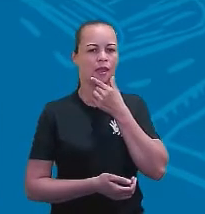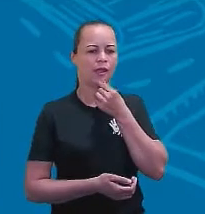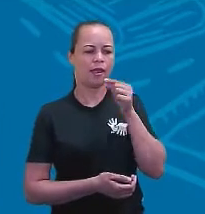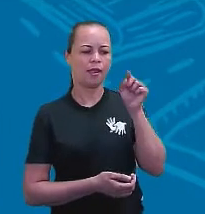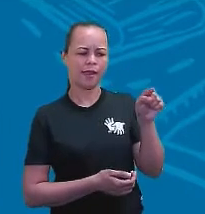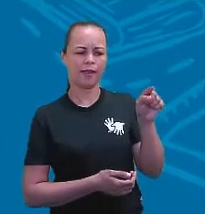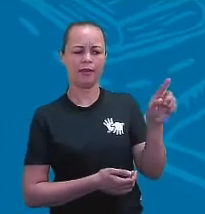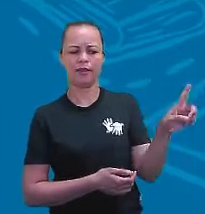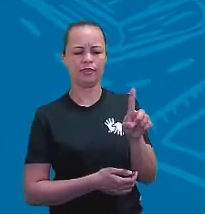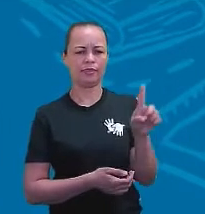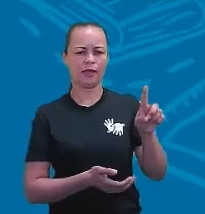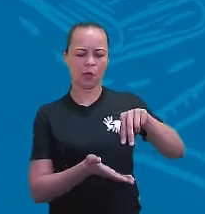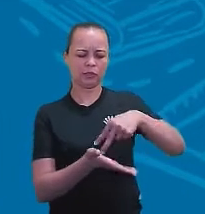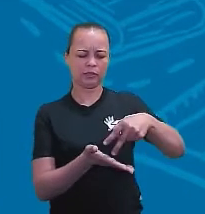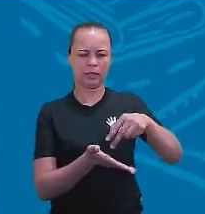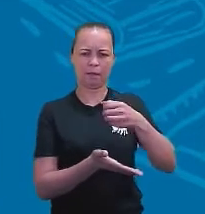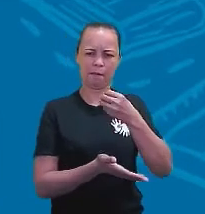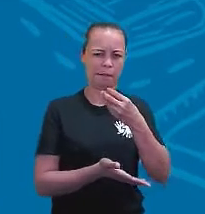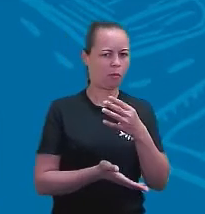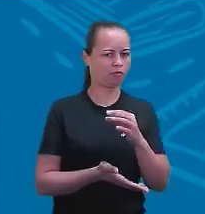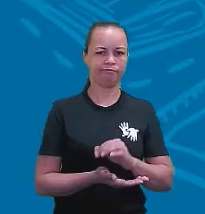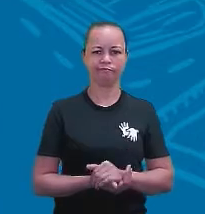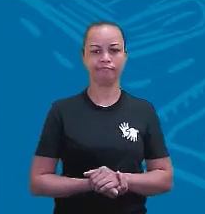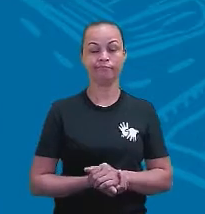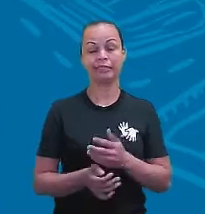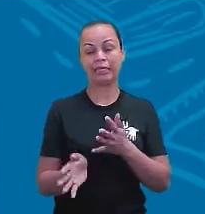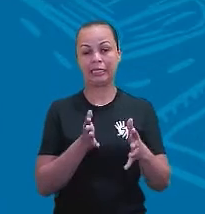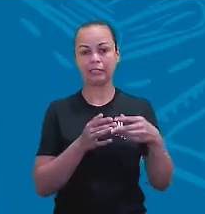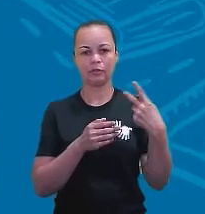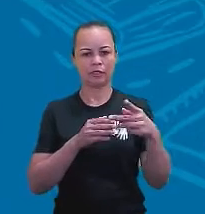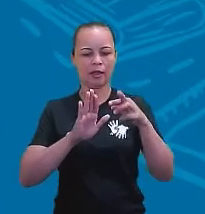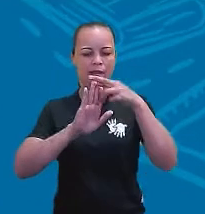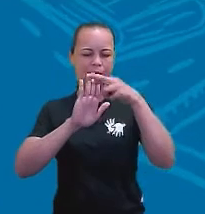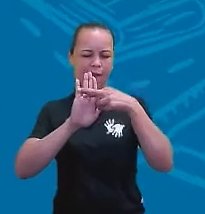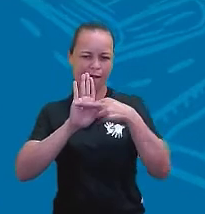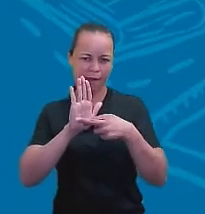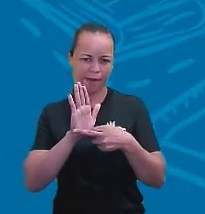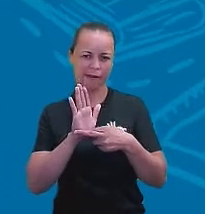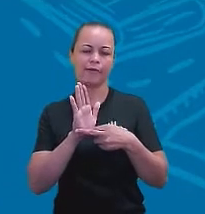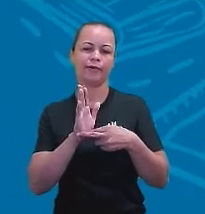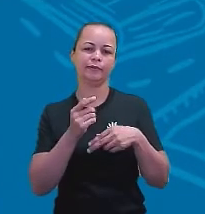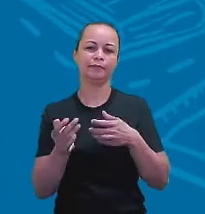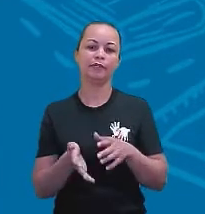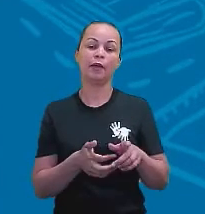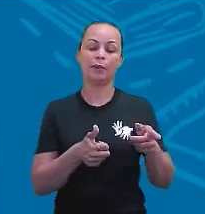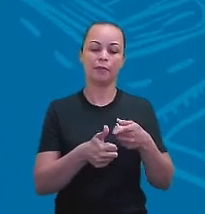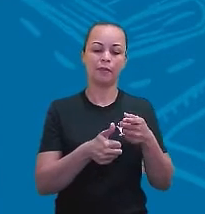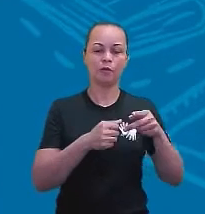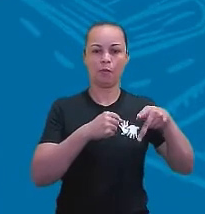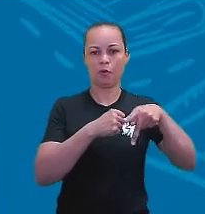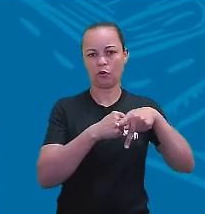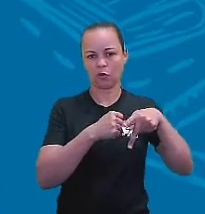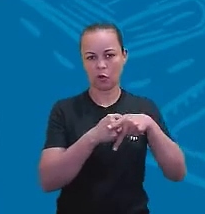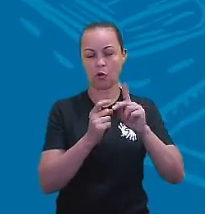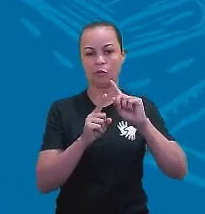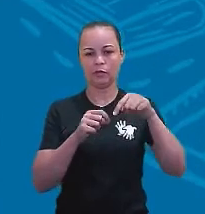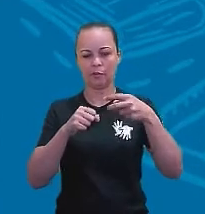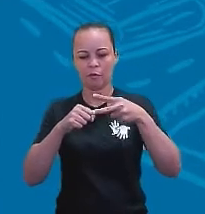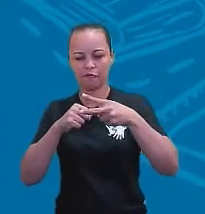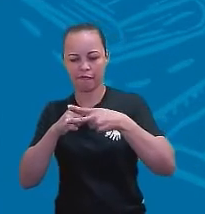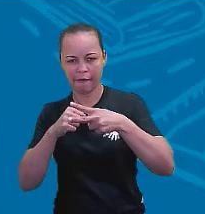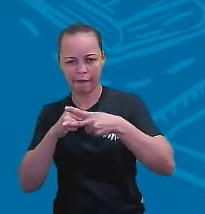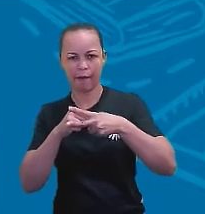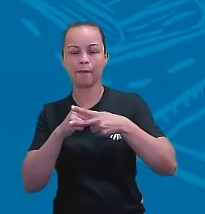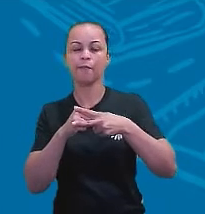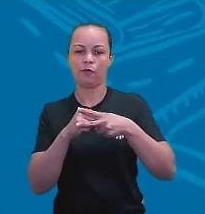fácil? Então, gente, é só lembrar dessa regra. Primeiro vem o pronome, depois vem o verbo,